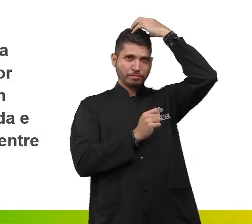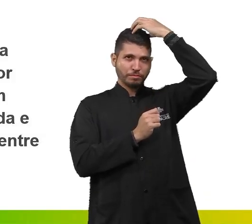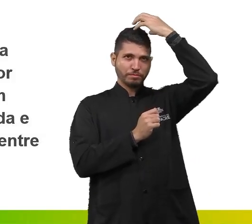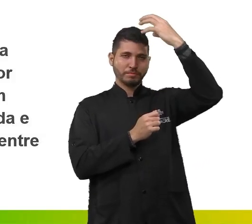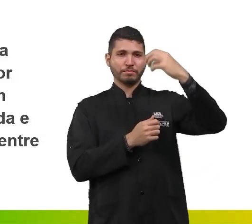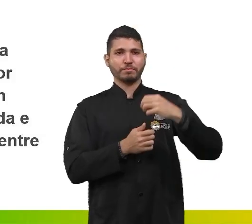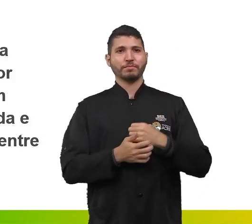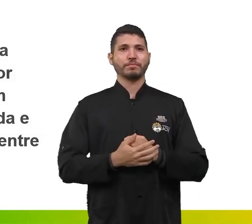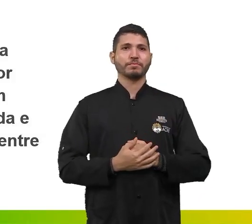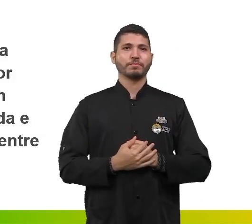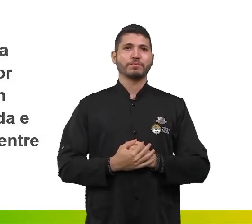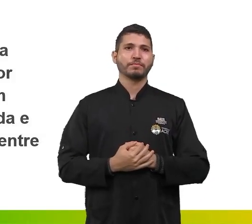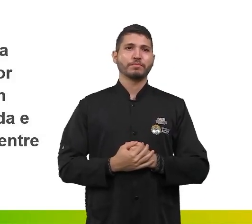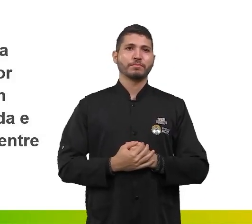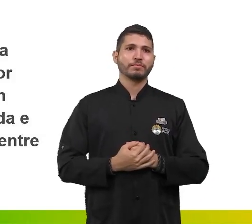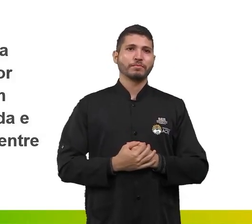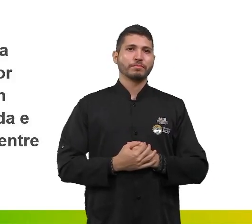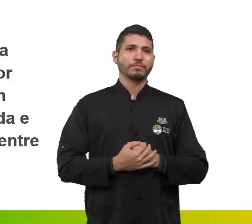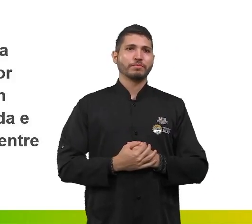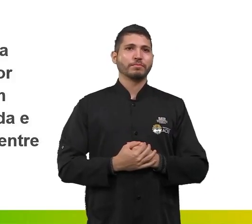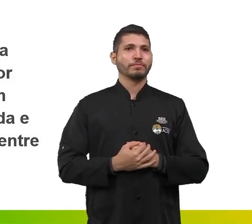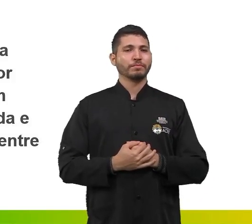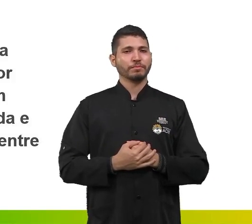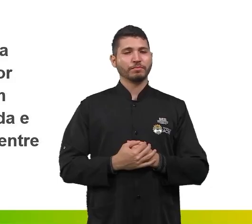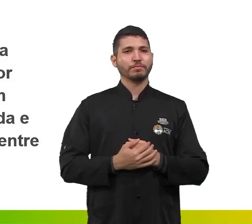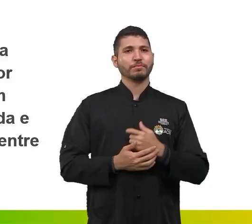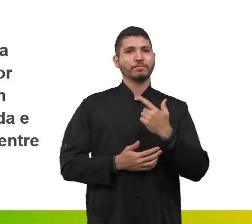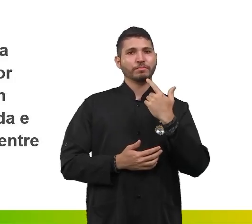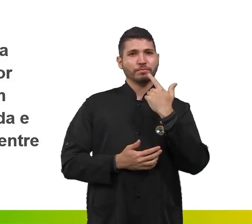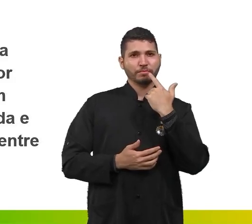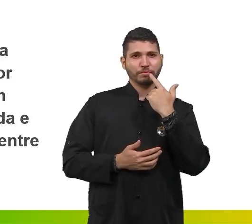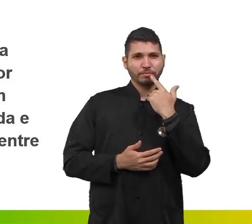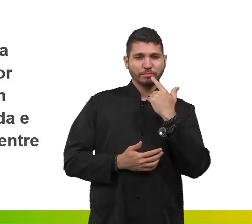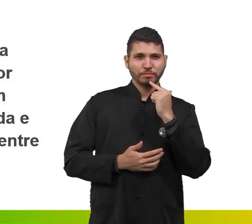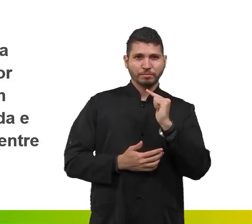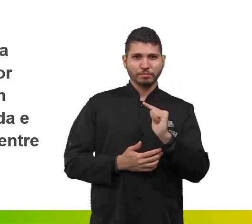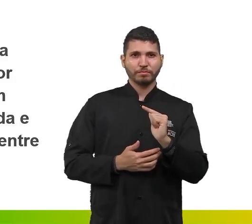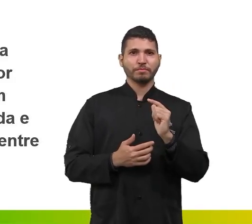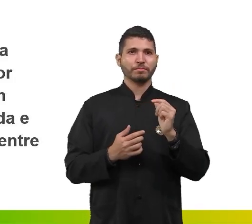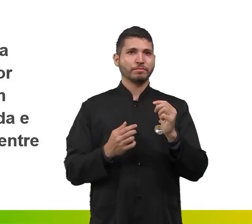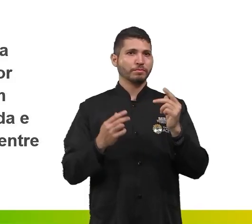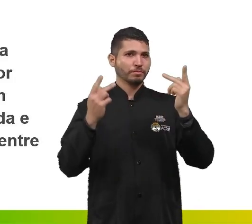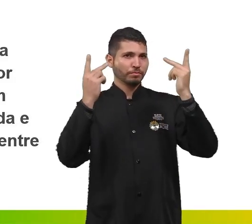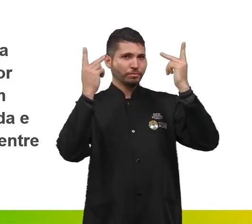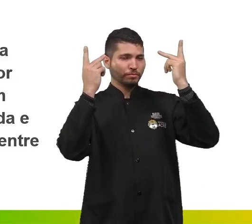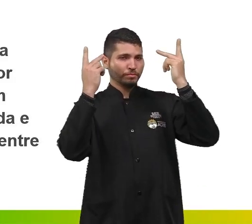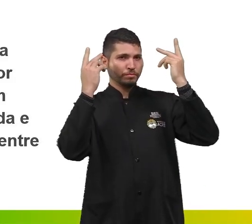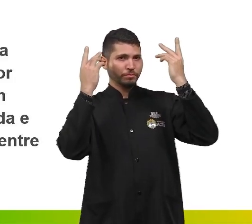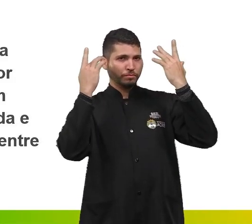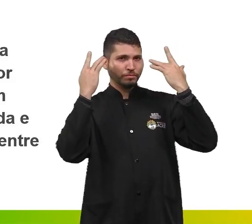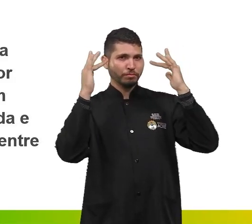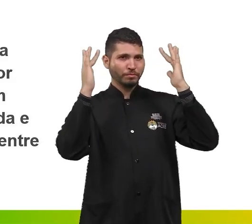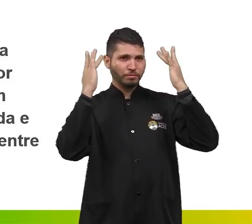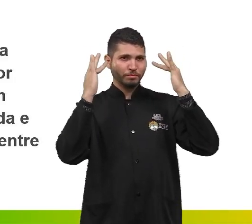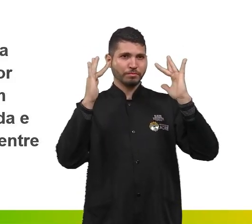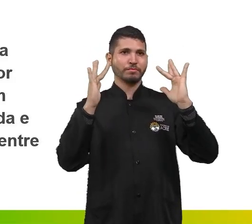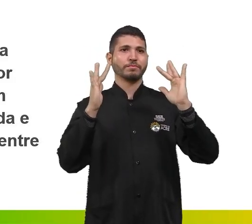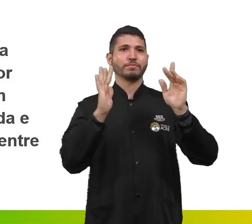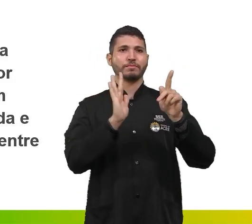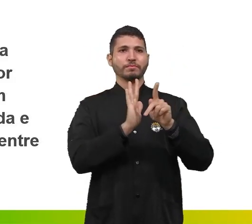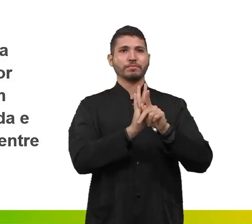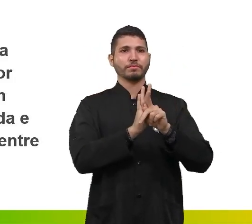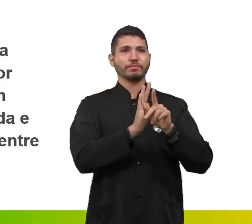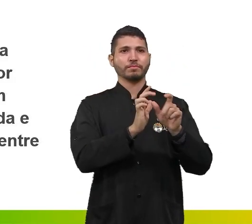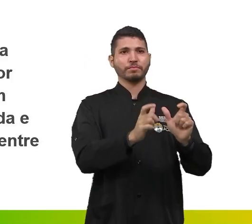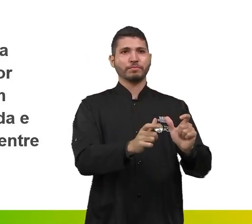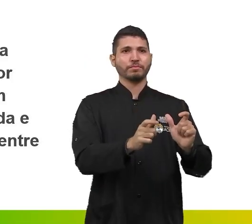expresso através de uma língua comum, uma religião predominante, uma moeda